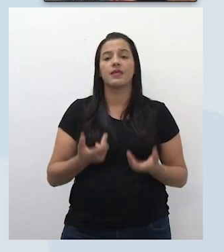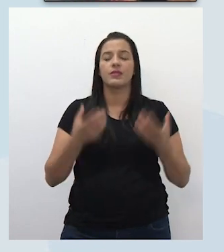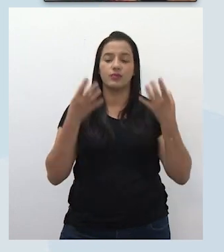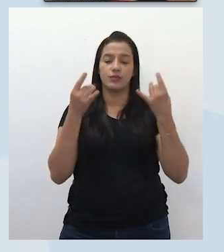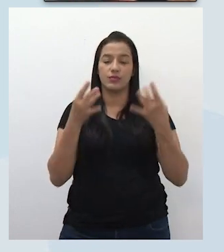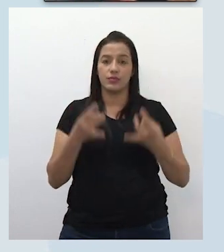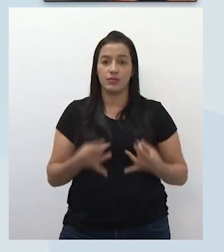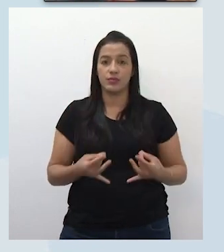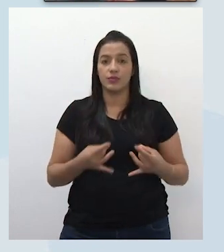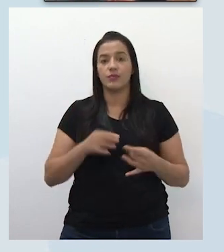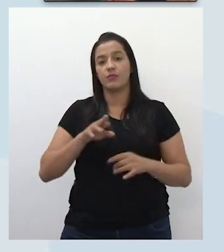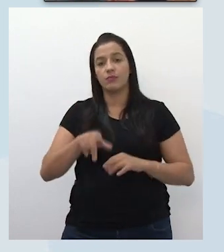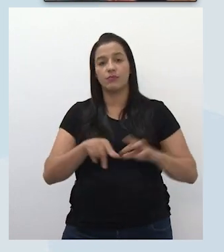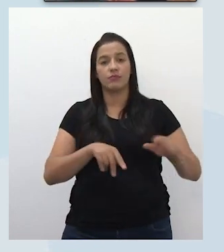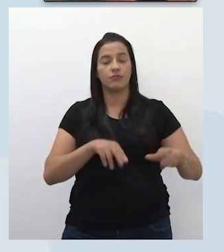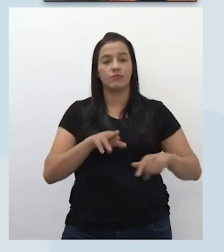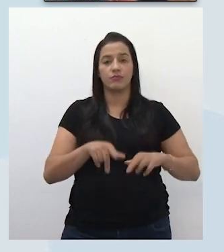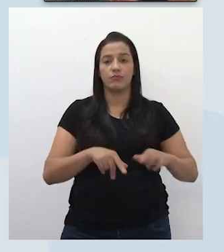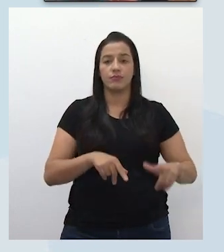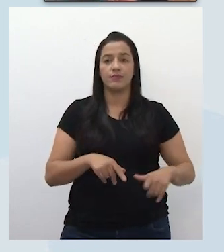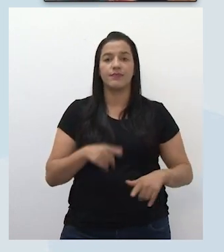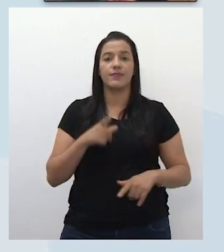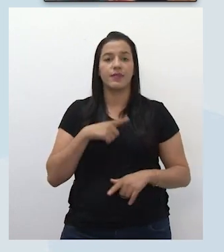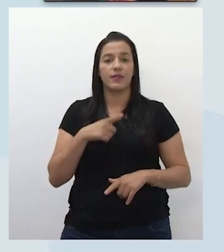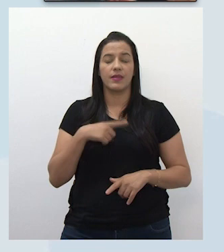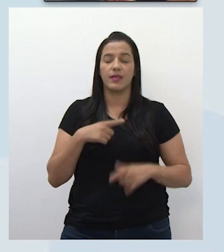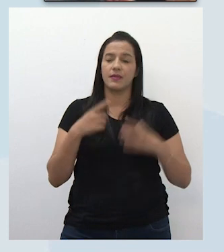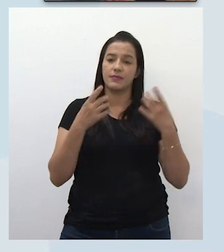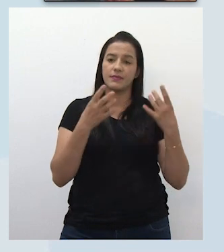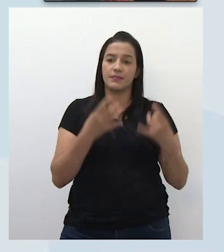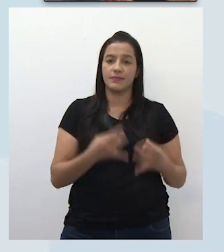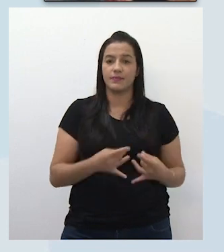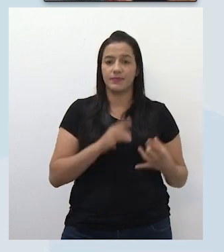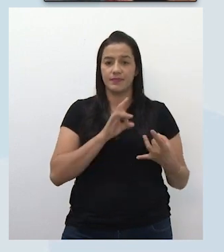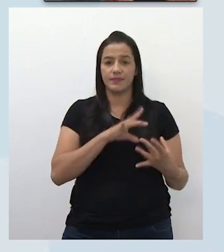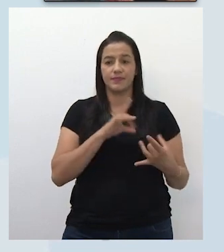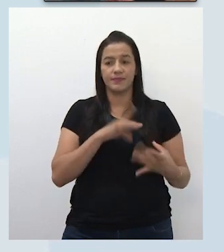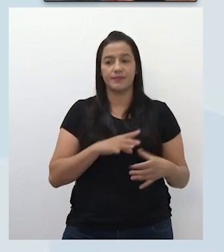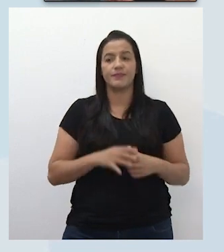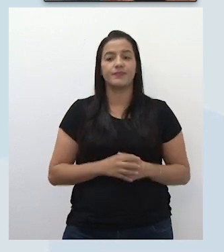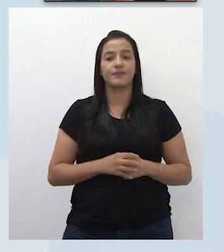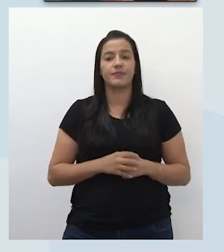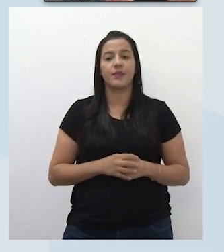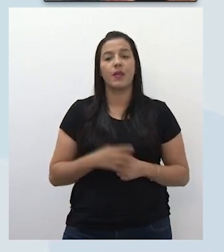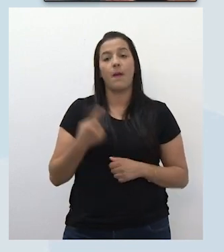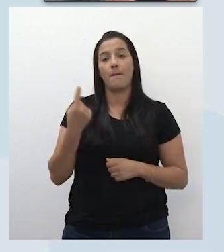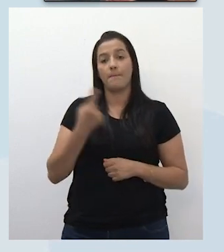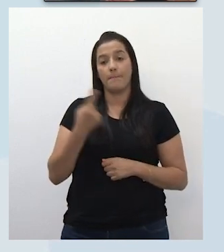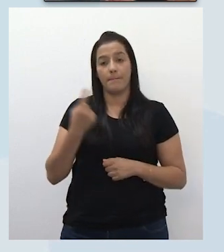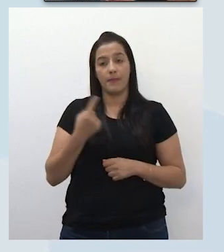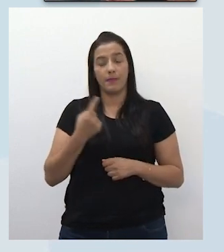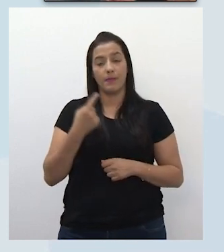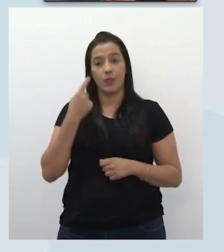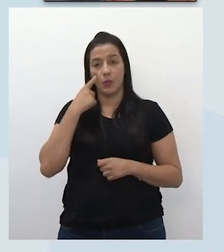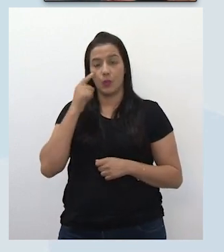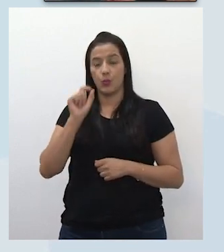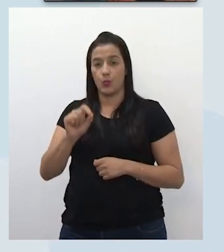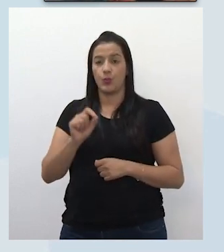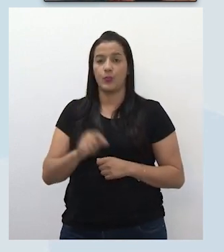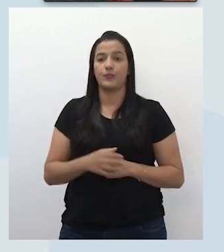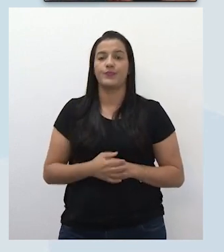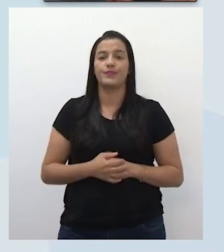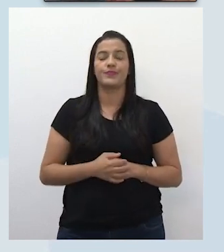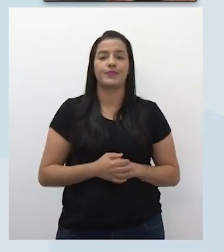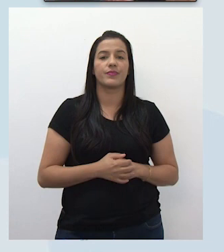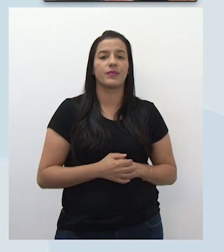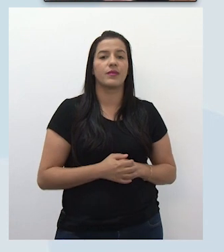descritivos, também nos diferentes tipos de feedback, né? Então, o primeiro tipo de feedback que eu trago para vocês é aquele que a